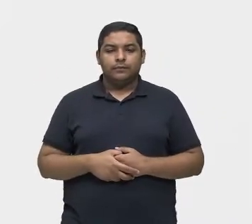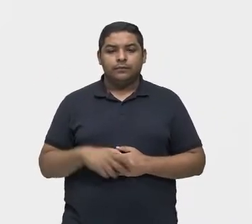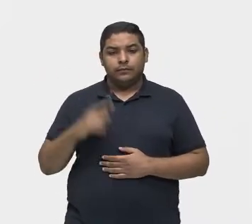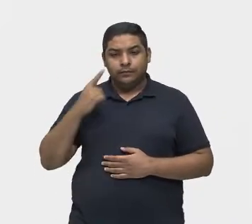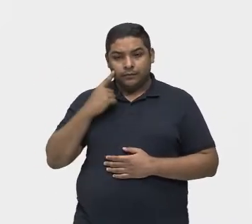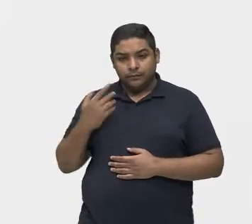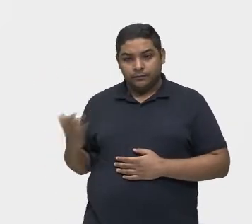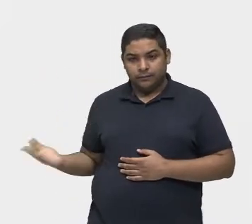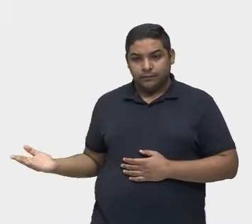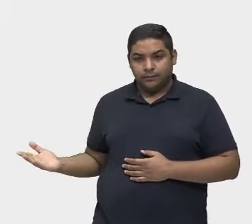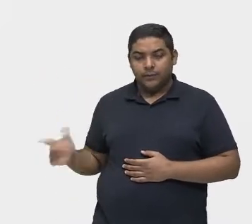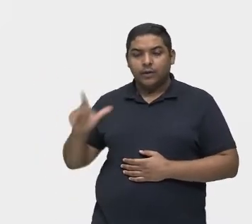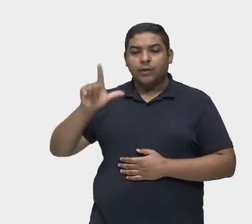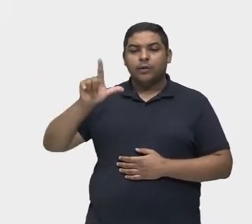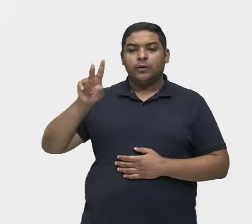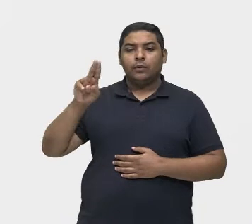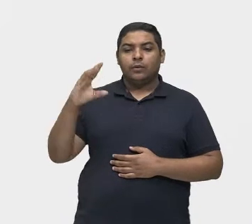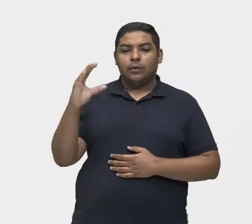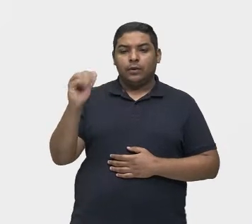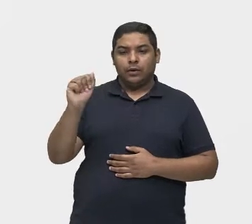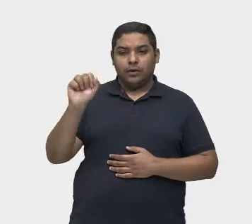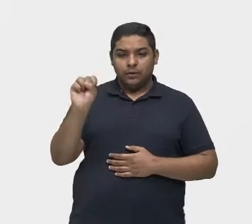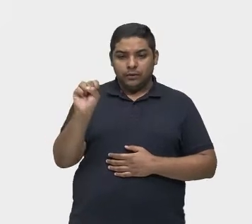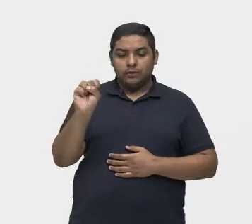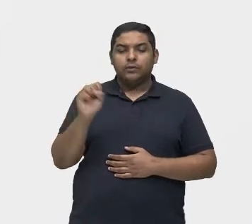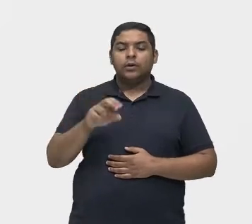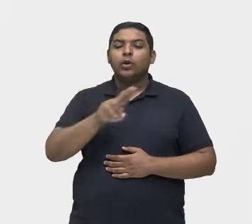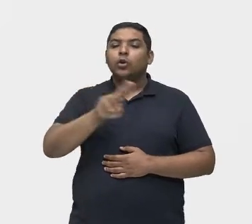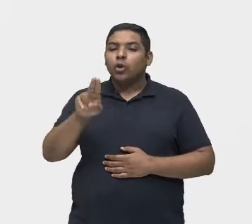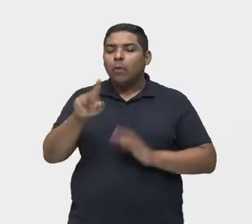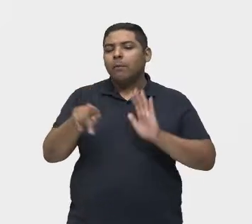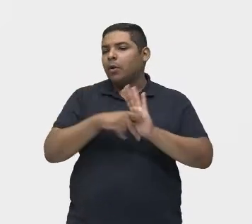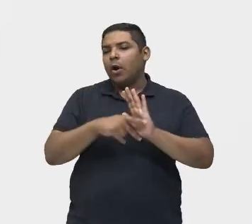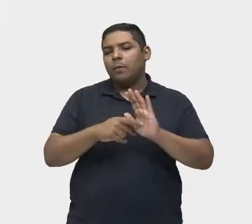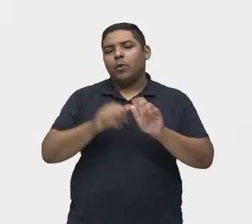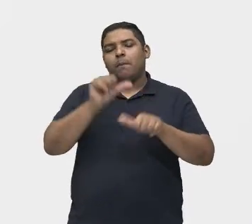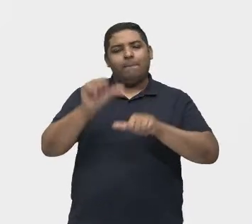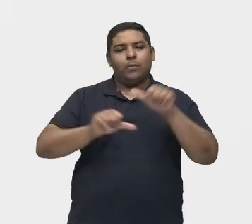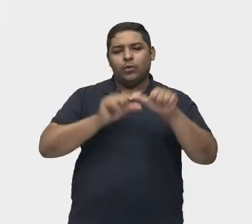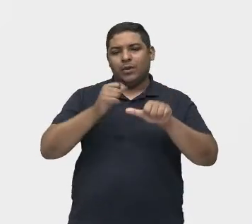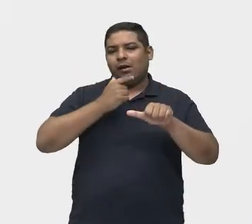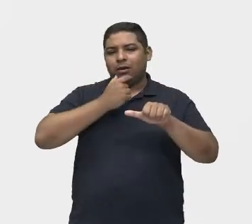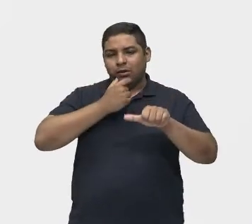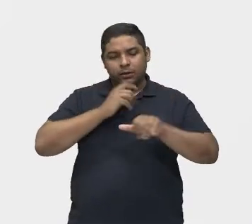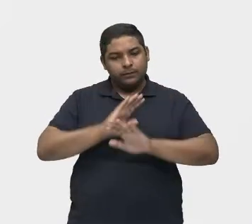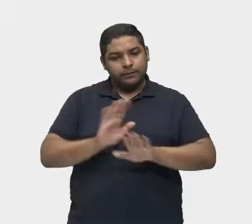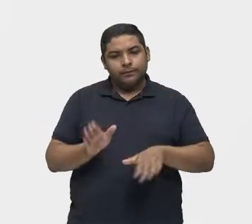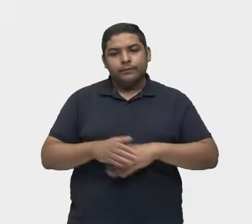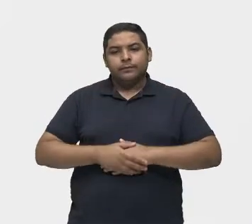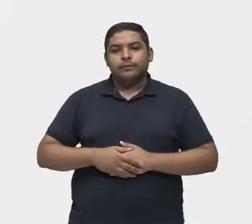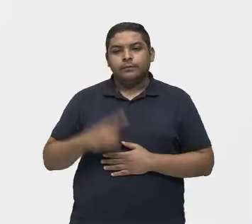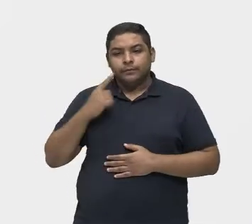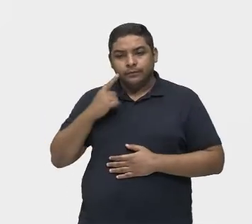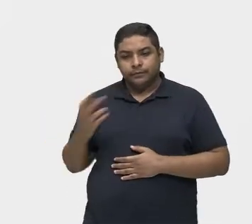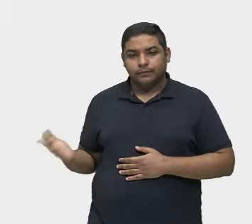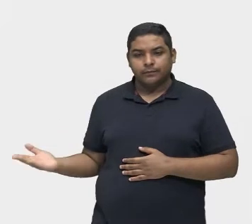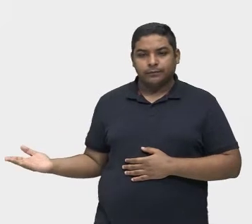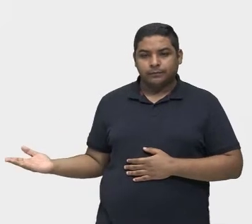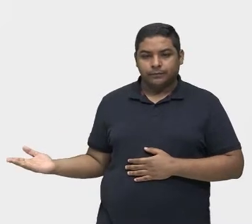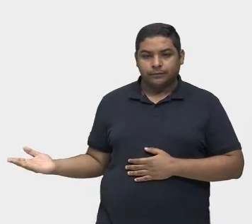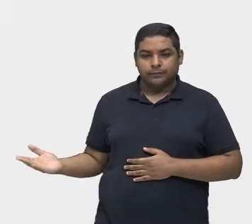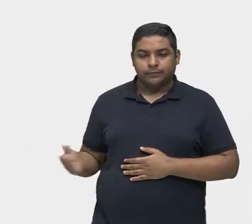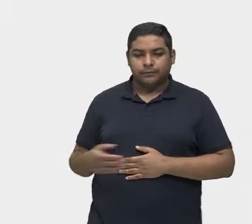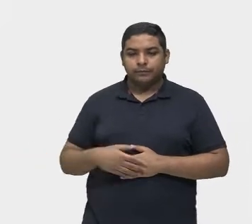nome próprio não muda, né, para a língua inglesa não muda, continua sendo o mesmo. Wasn't at library. Então,